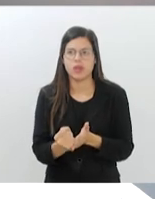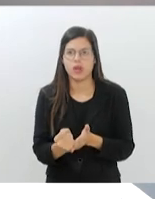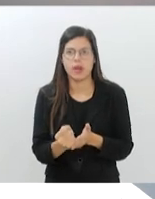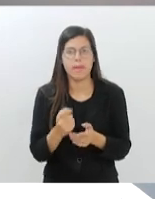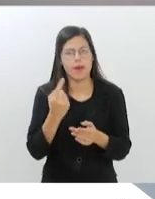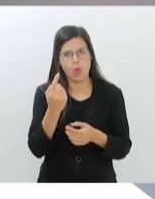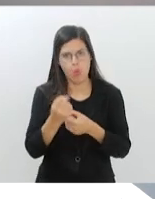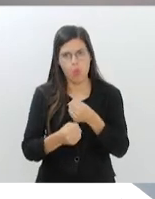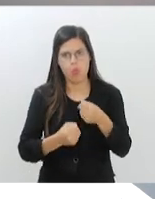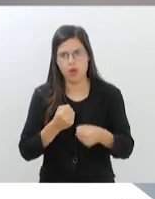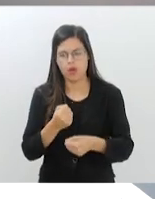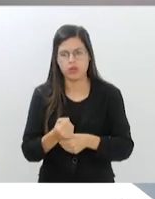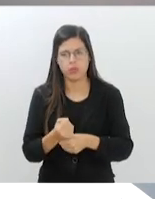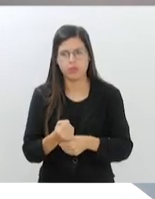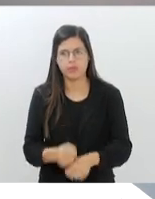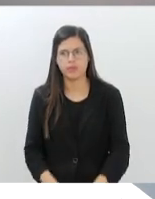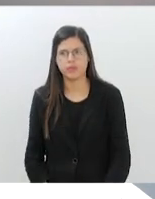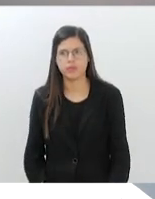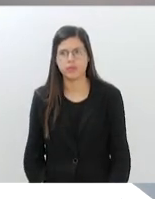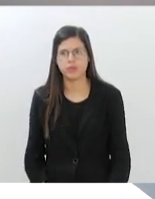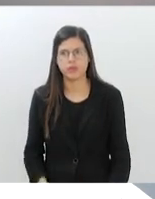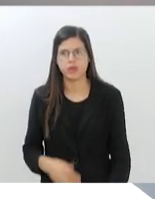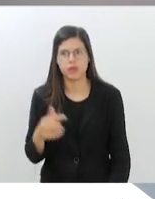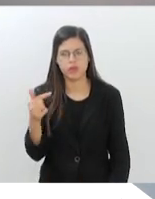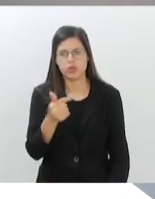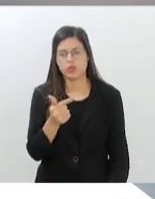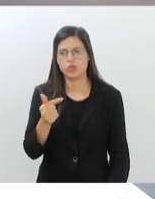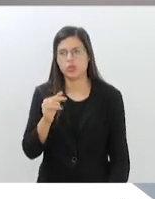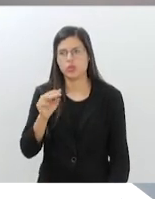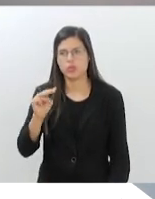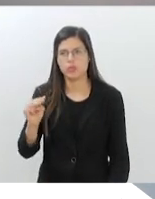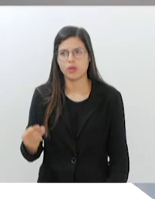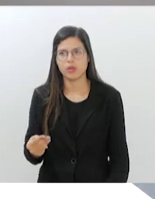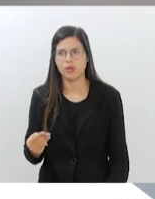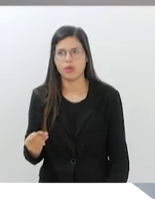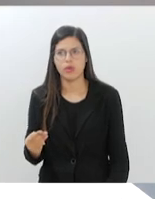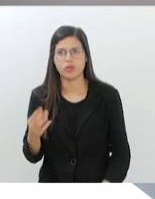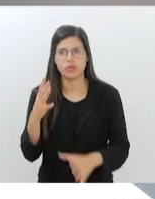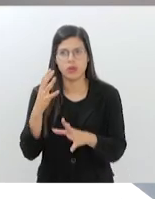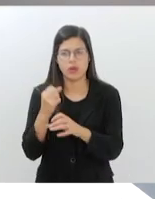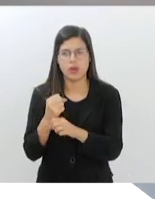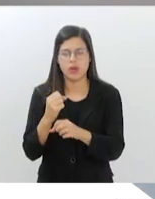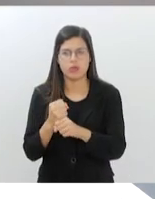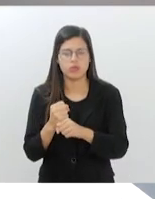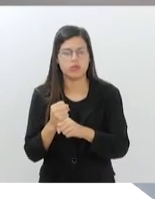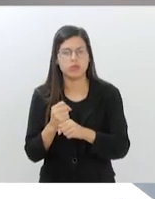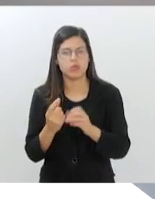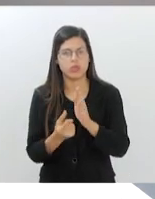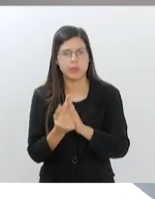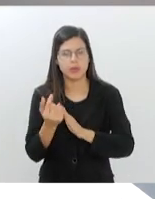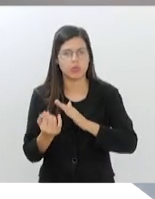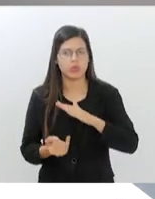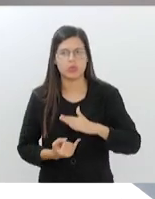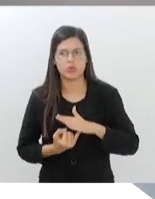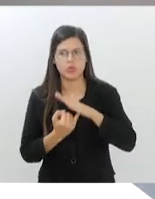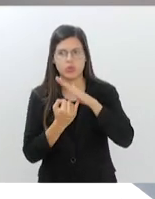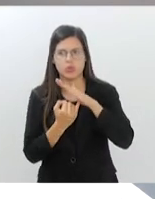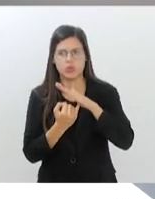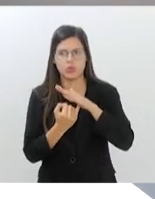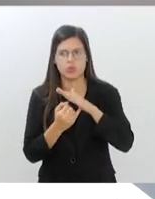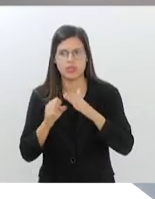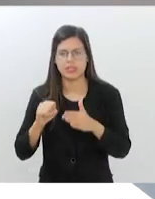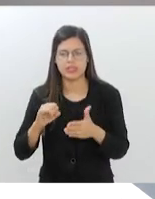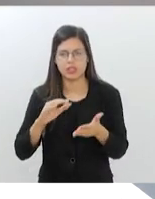meses ele é de 22 milhões o orçamento todo do Instituto se você tirar a